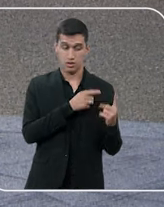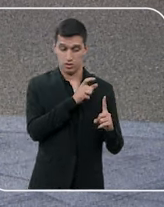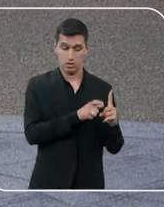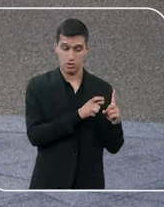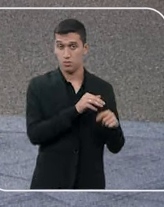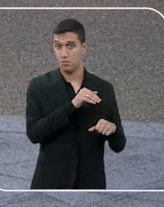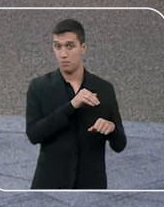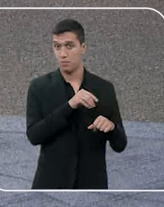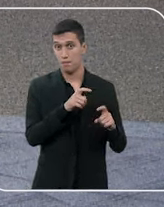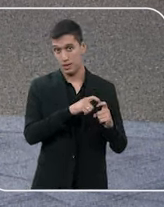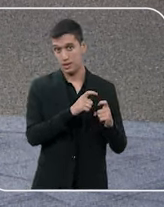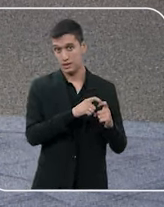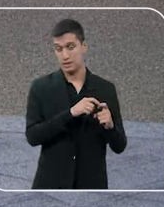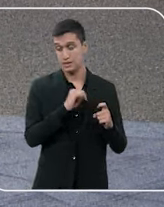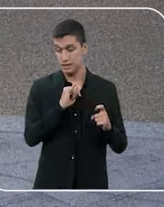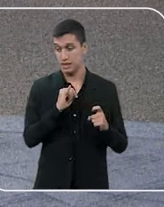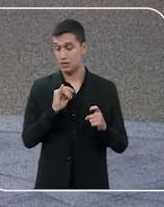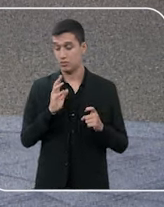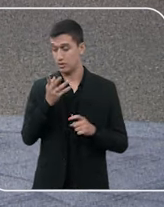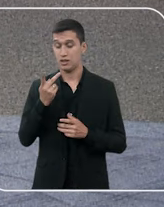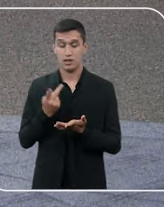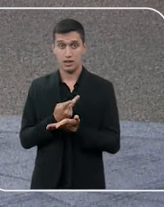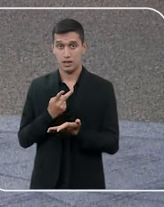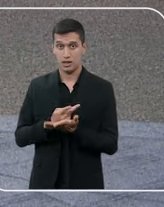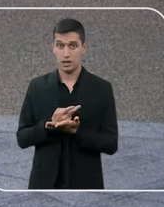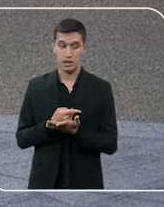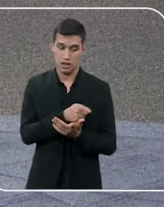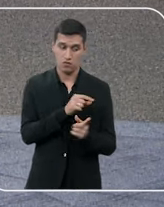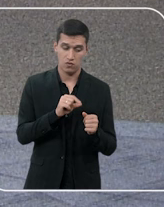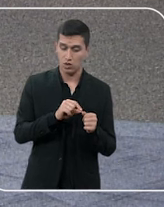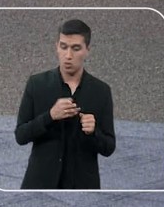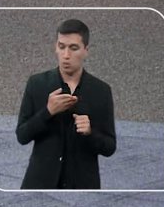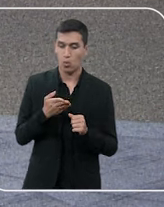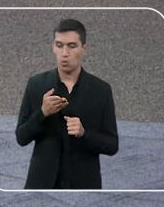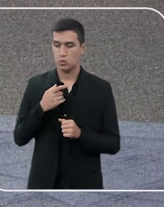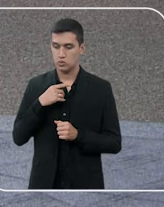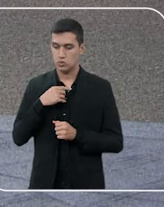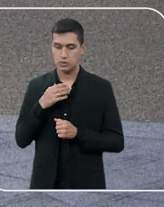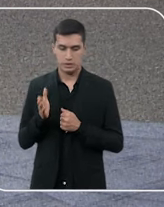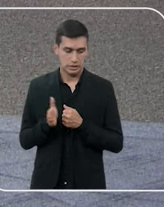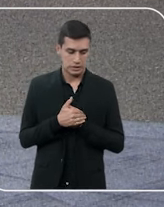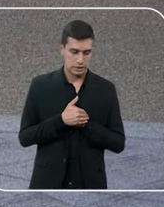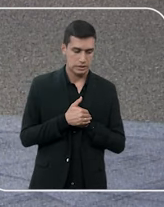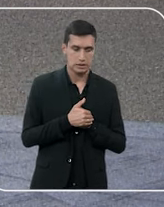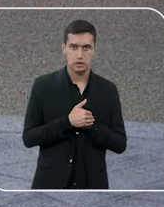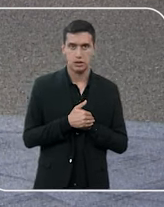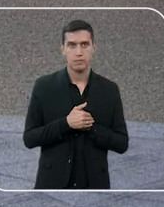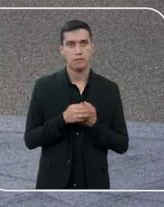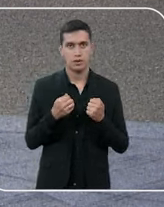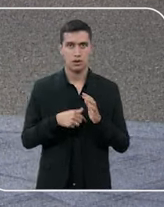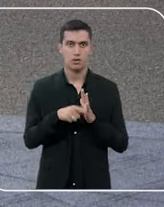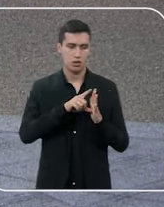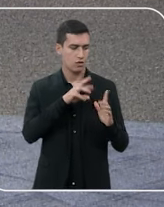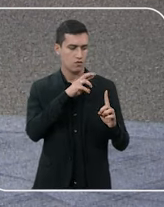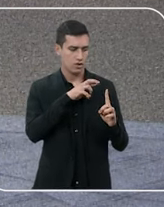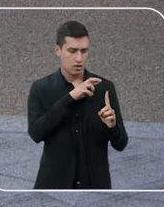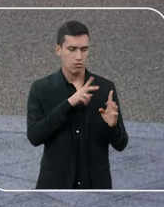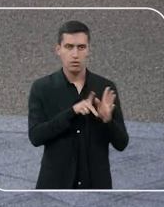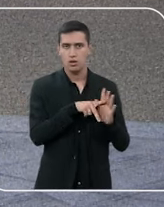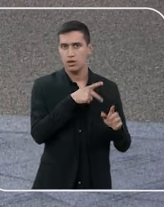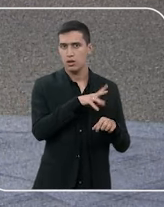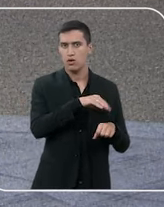caso de erro, seja por ação ou omissão, depende então da verificação da culpa. Inclusive, vocês dois destacaram isso,